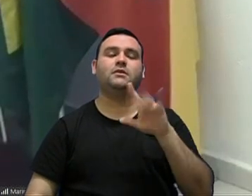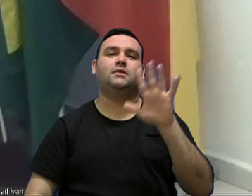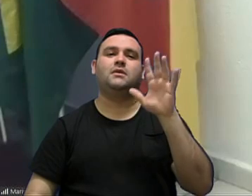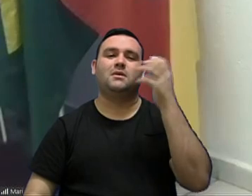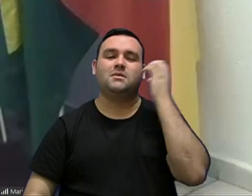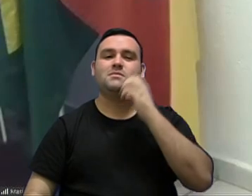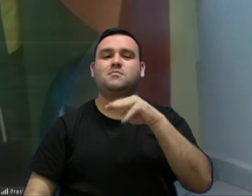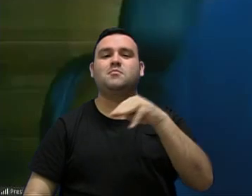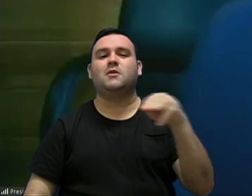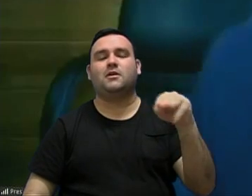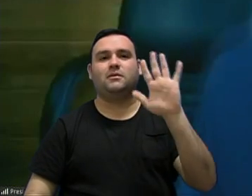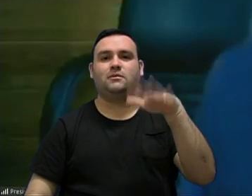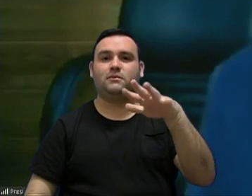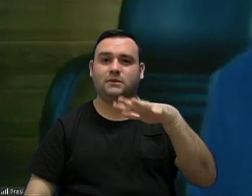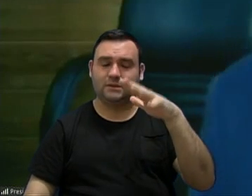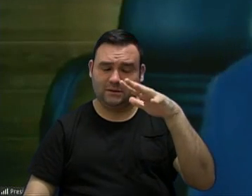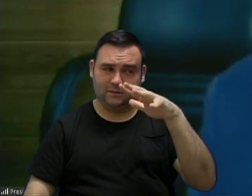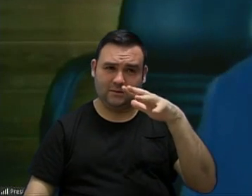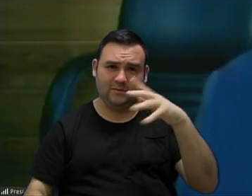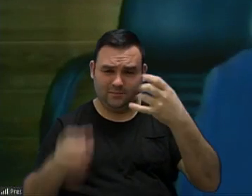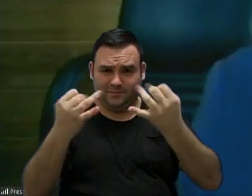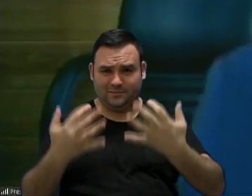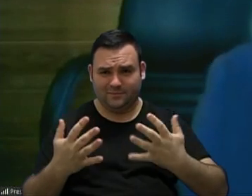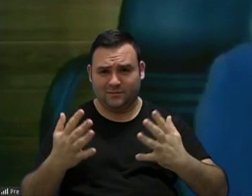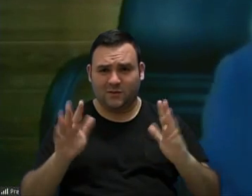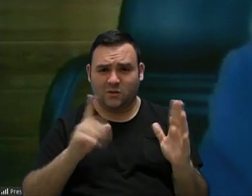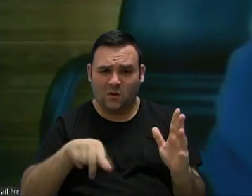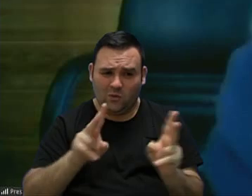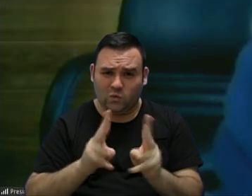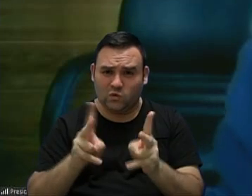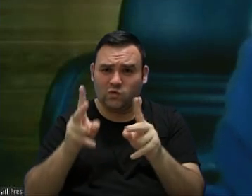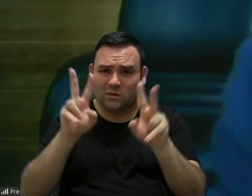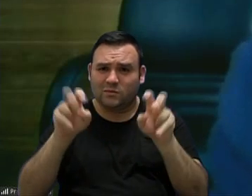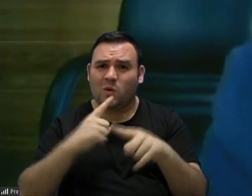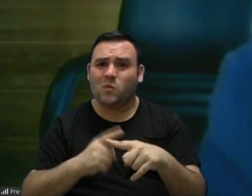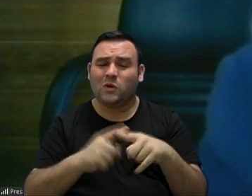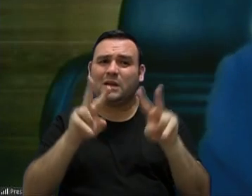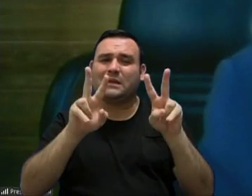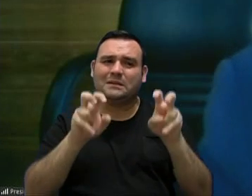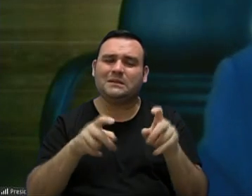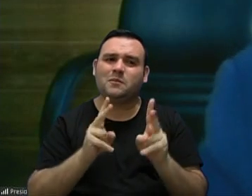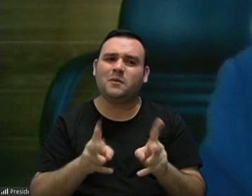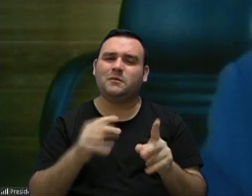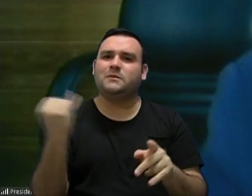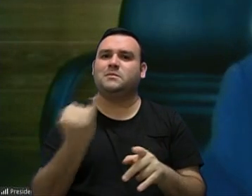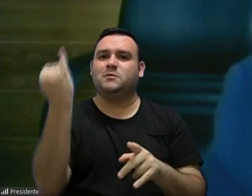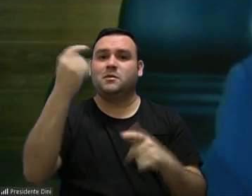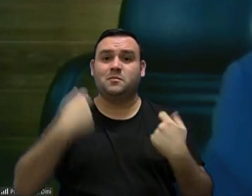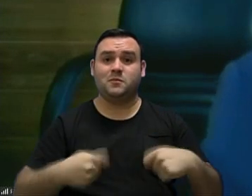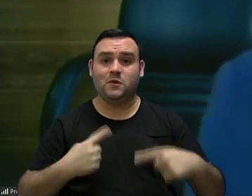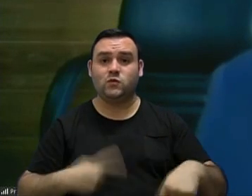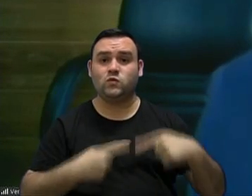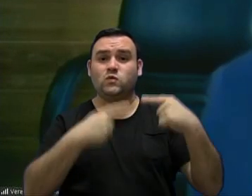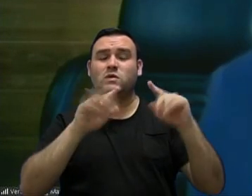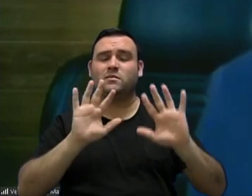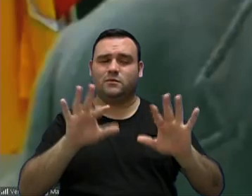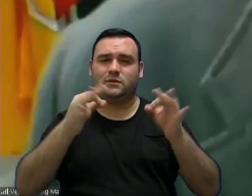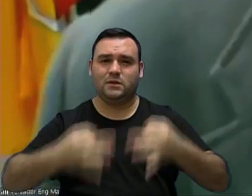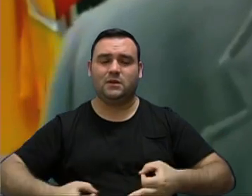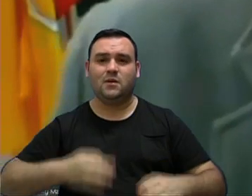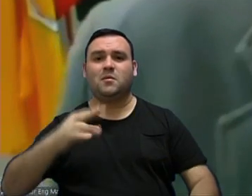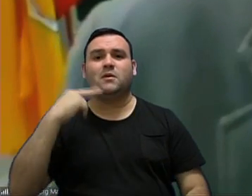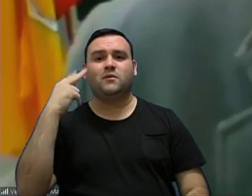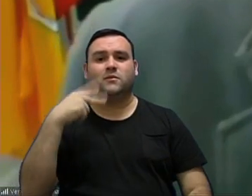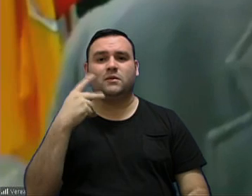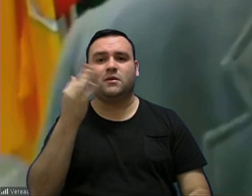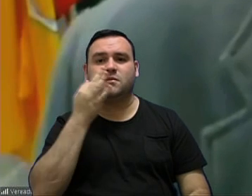Marinho, você me perdoa, Marinho. Nós vamos continuar, porque esse é um assunto pertinente e nós precisamos discuti-lo. Dini, é